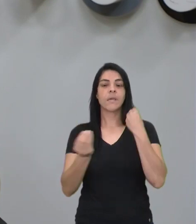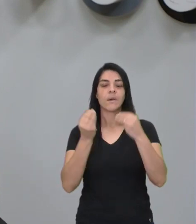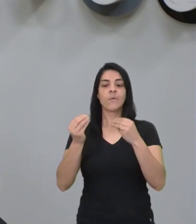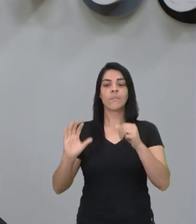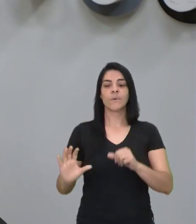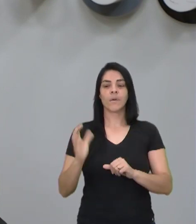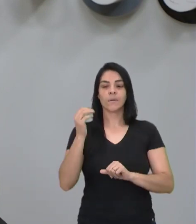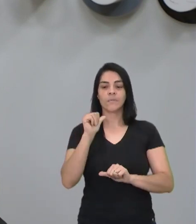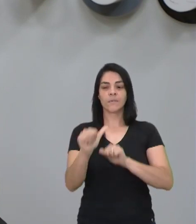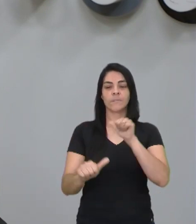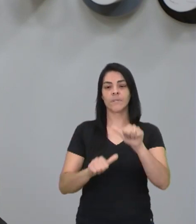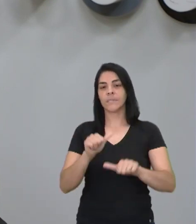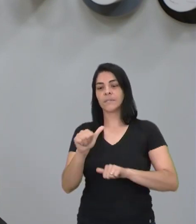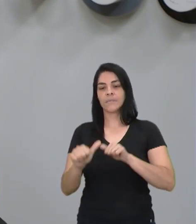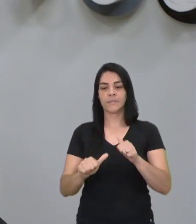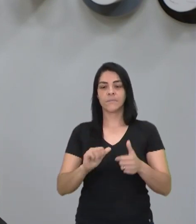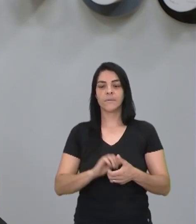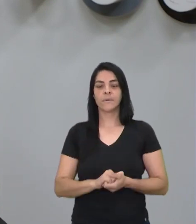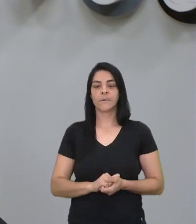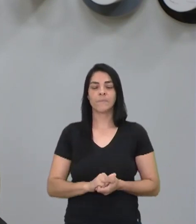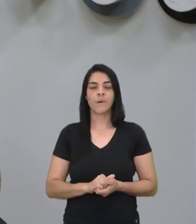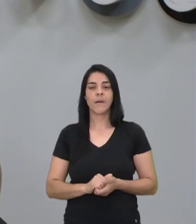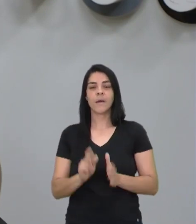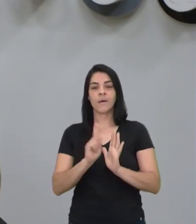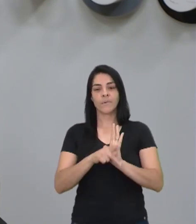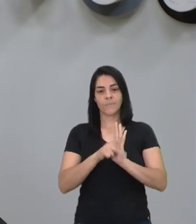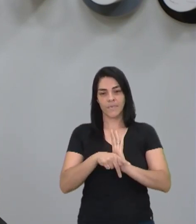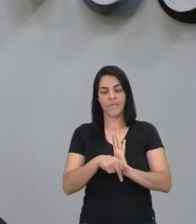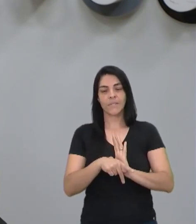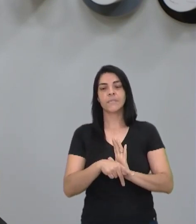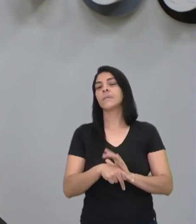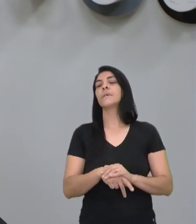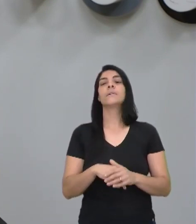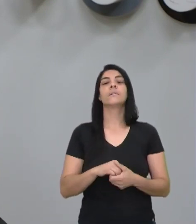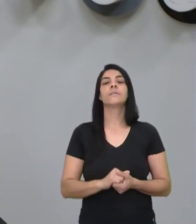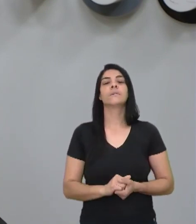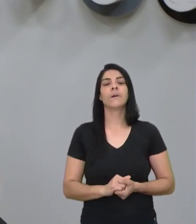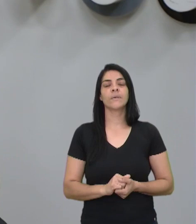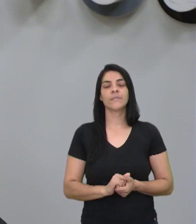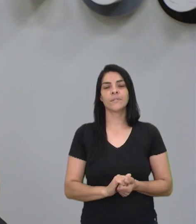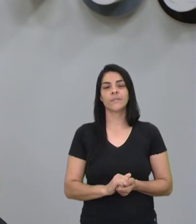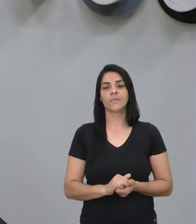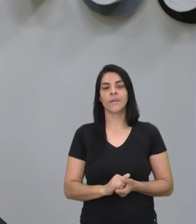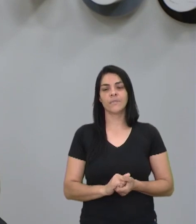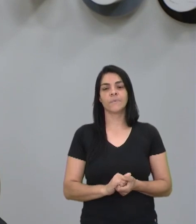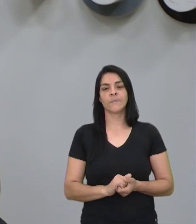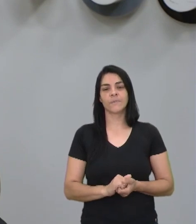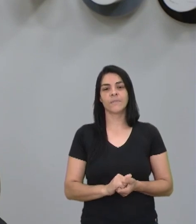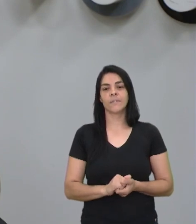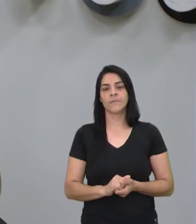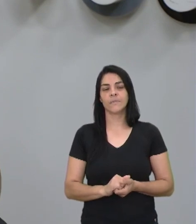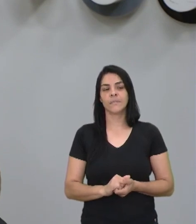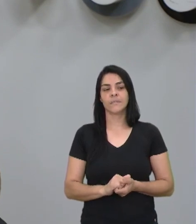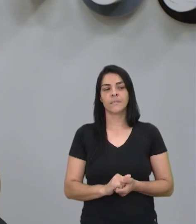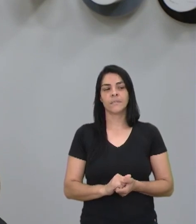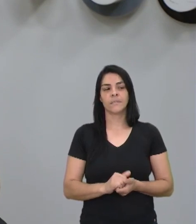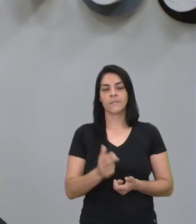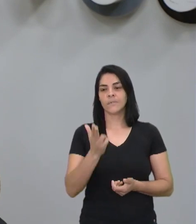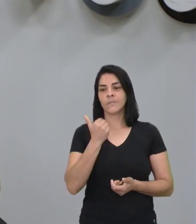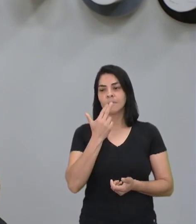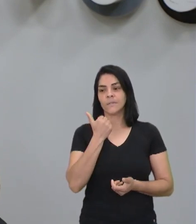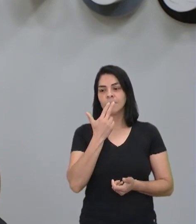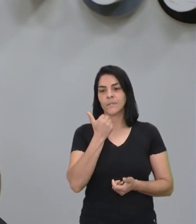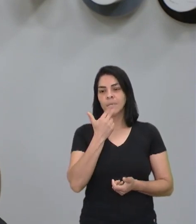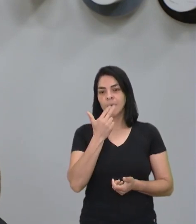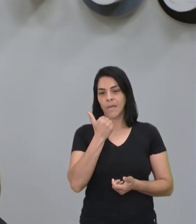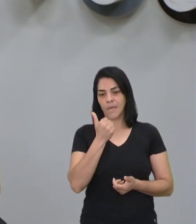transformações, as forças que interagem nesse processo, para nutrientes. E aí, a gente também fez o processo de identificação